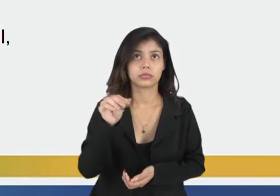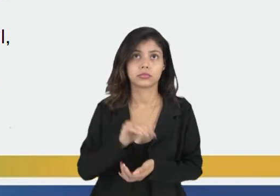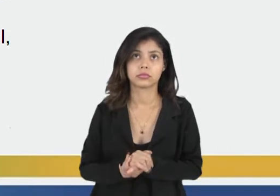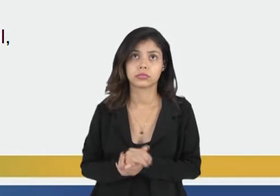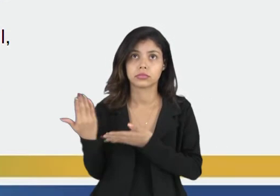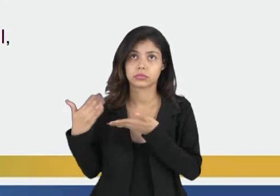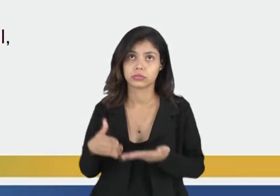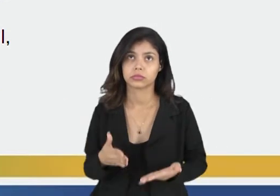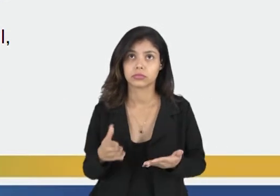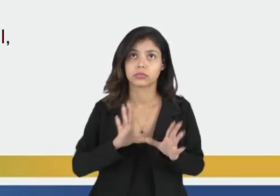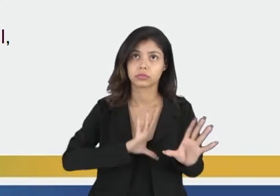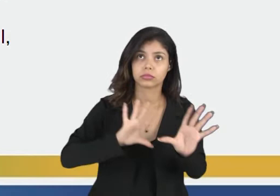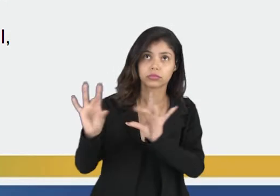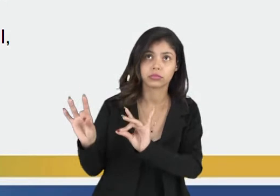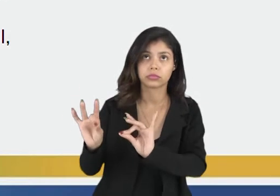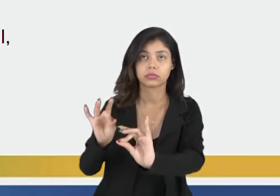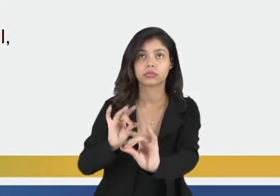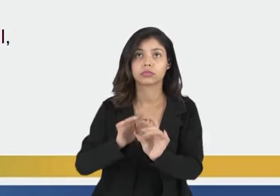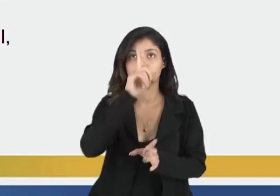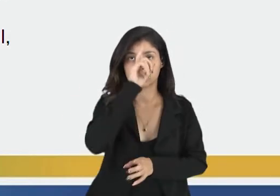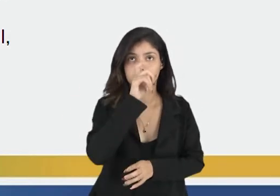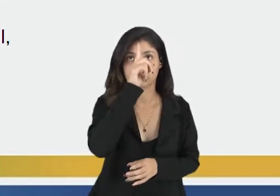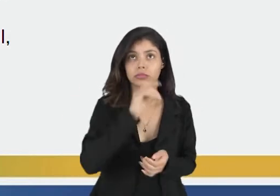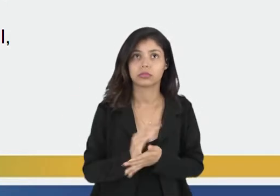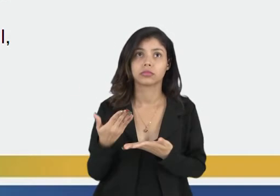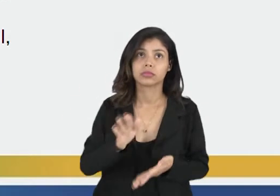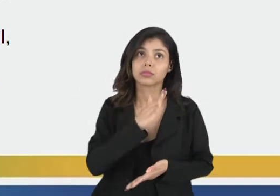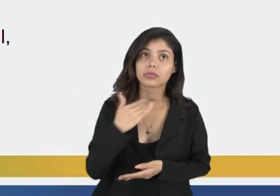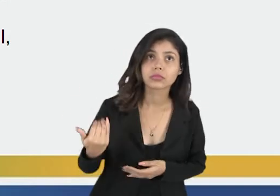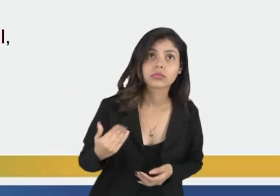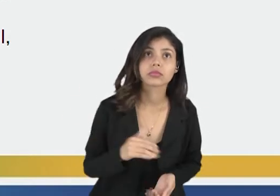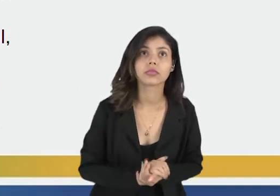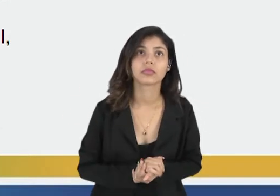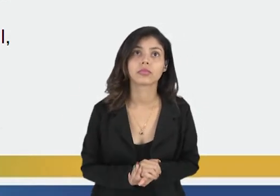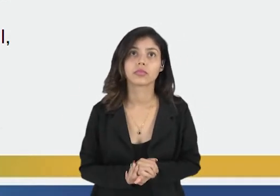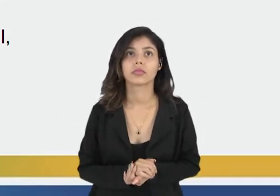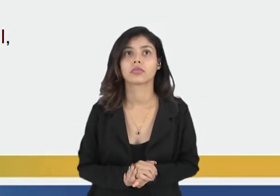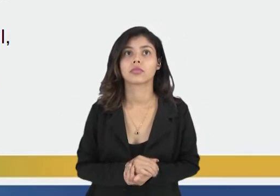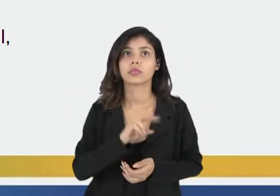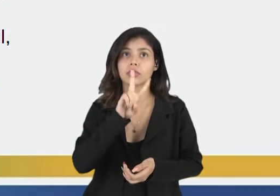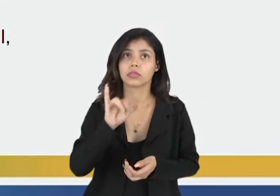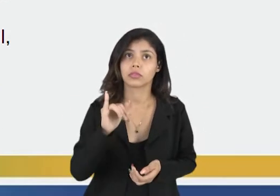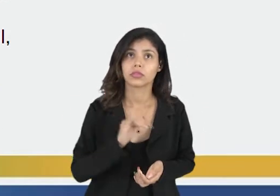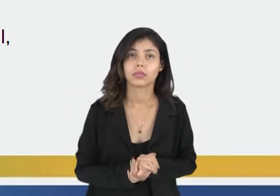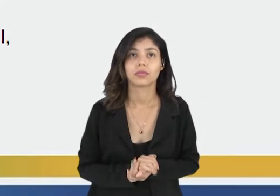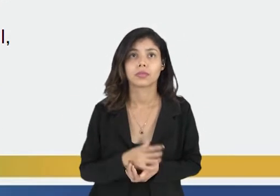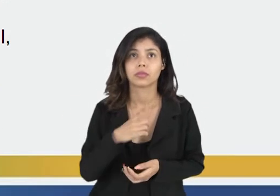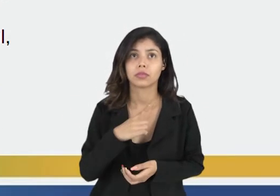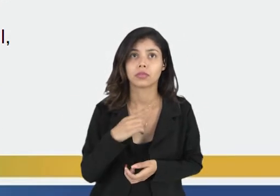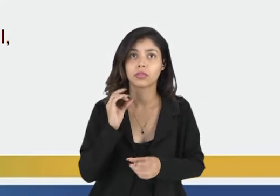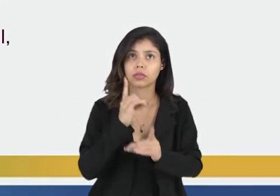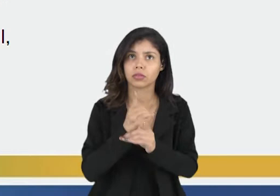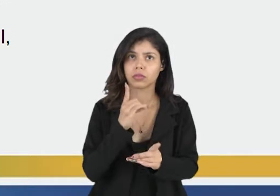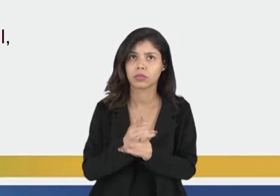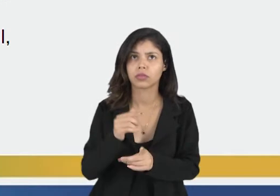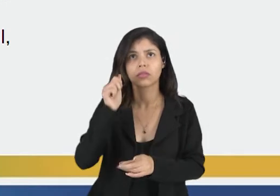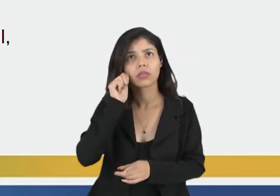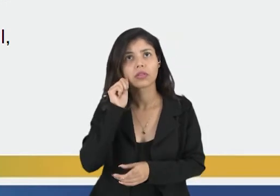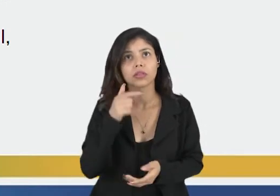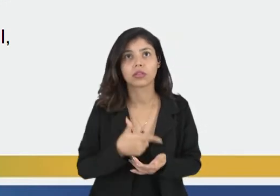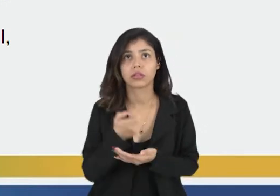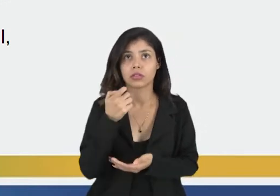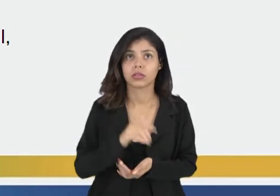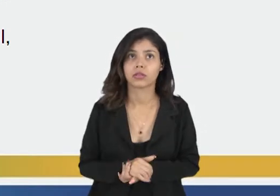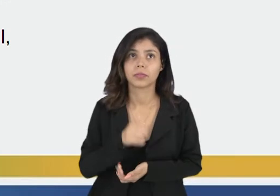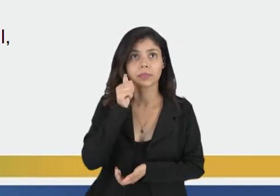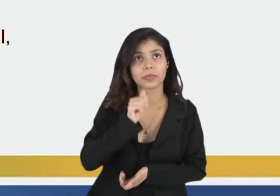Kathleen Romeu chegou a ser levada para o hospital, mas já chegou morta. A Polícia Civil vai tentar identificar o autor do